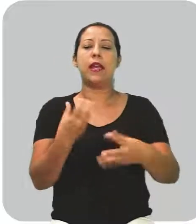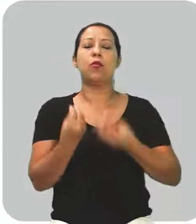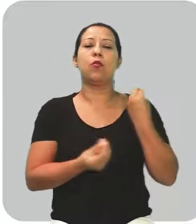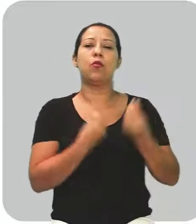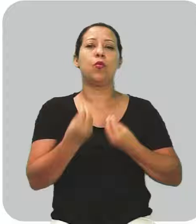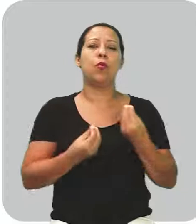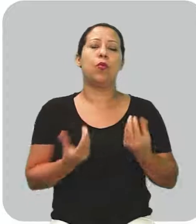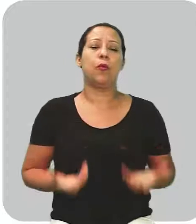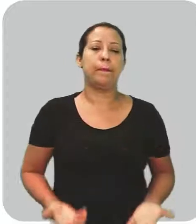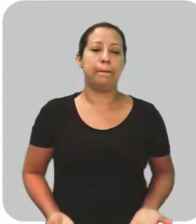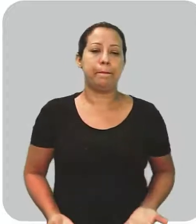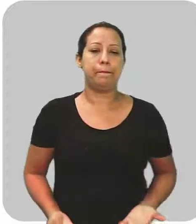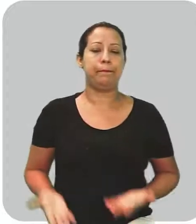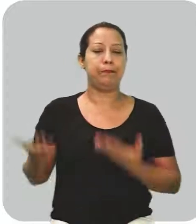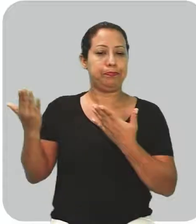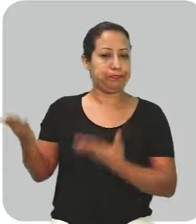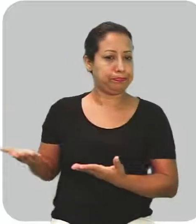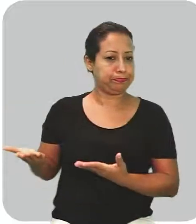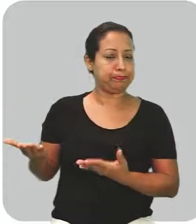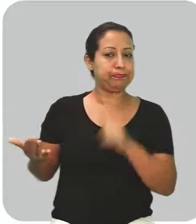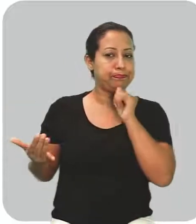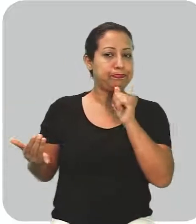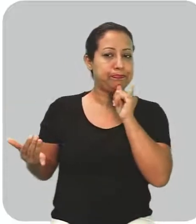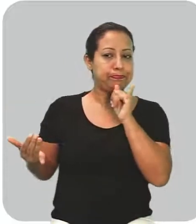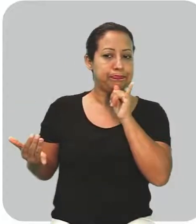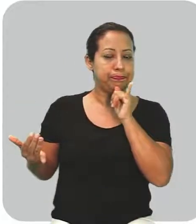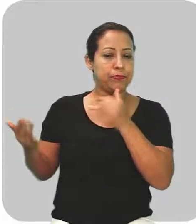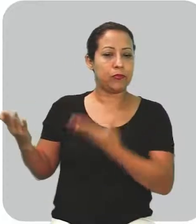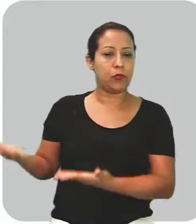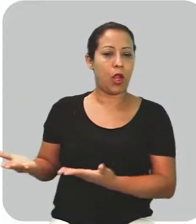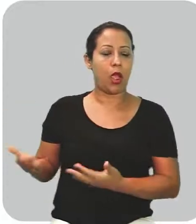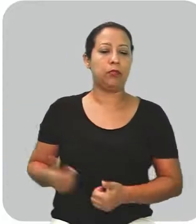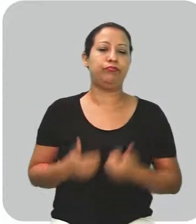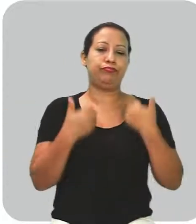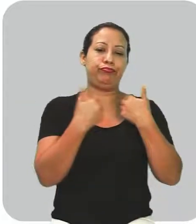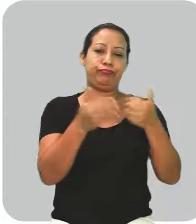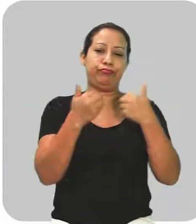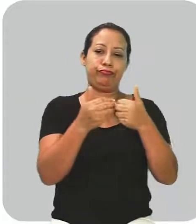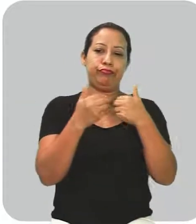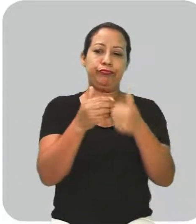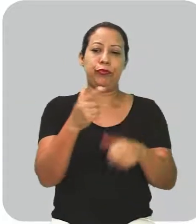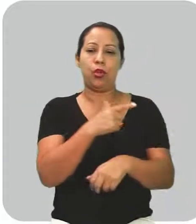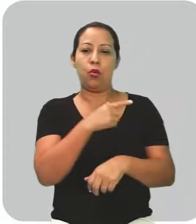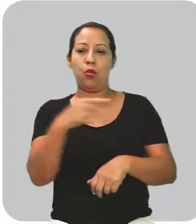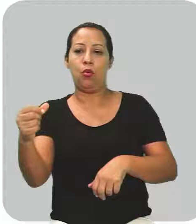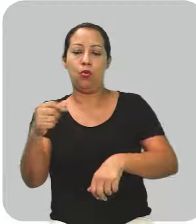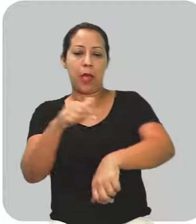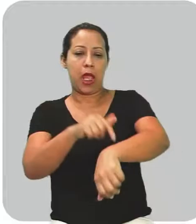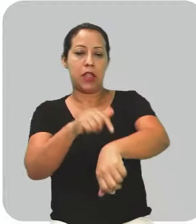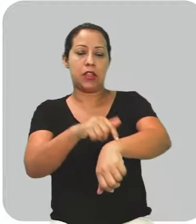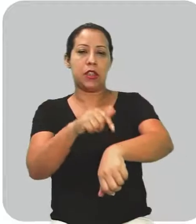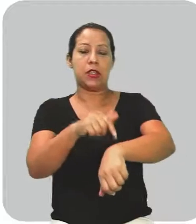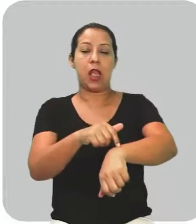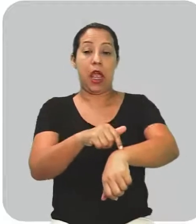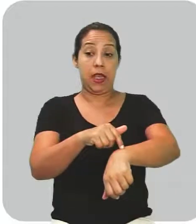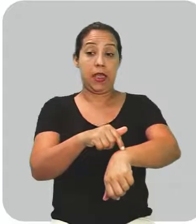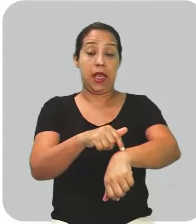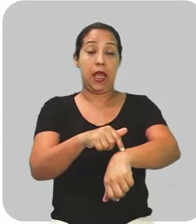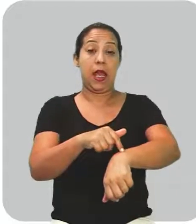estiver nessa situação, o ônibus sairá às 14